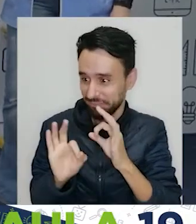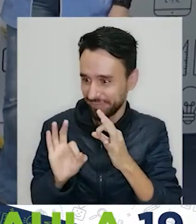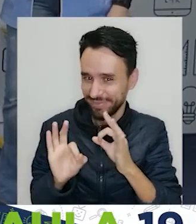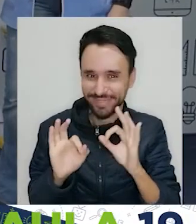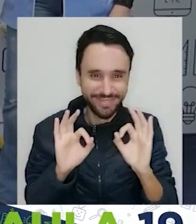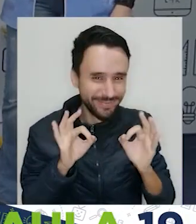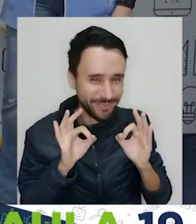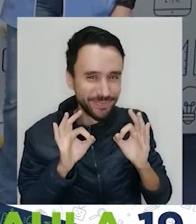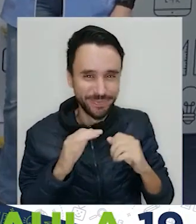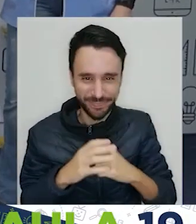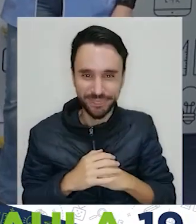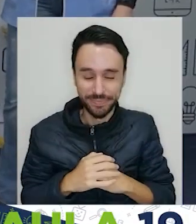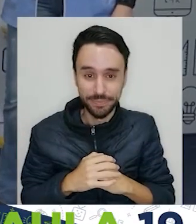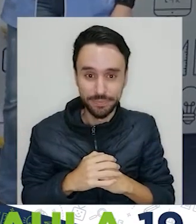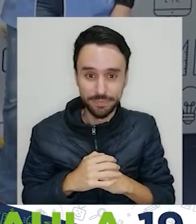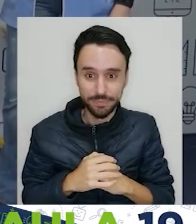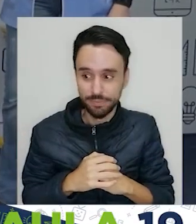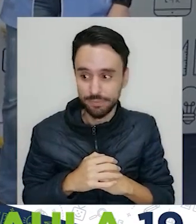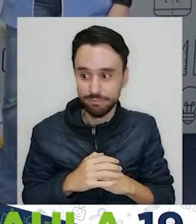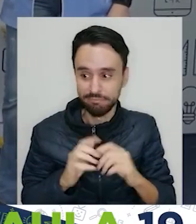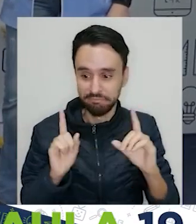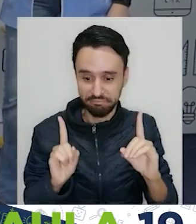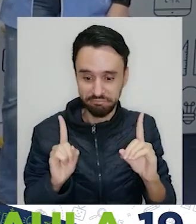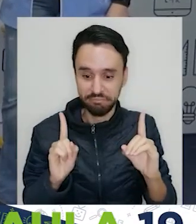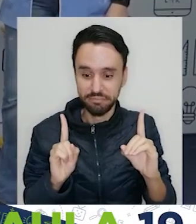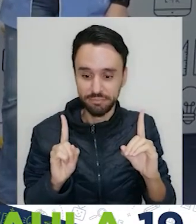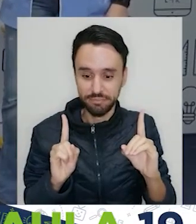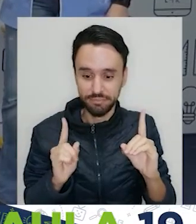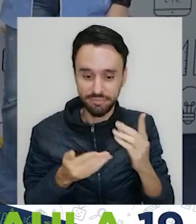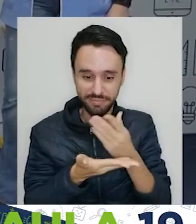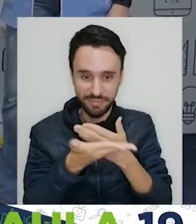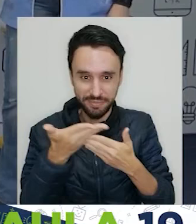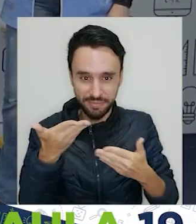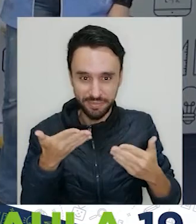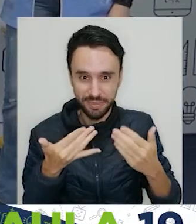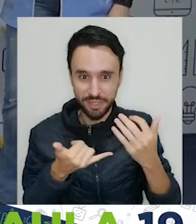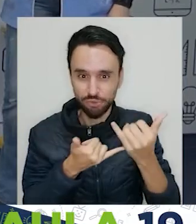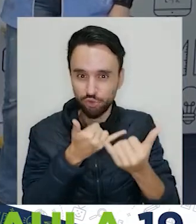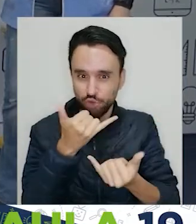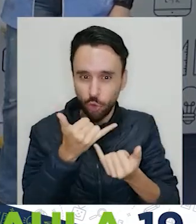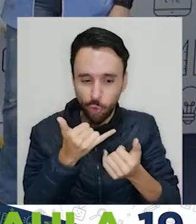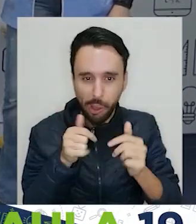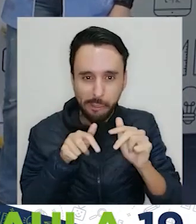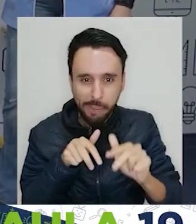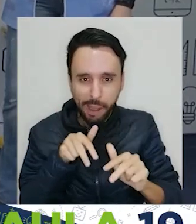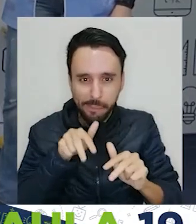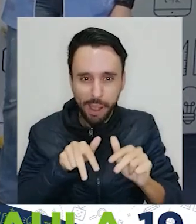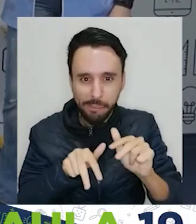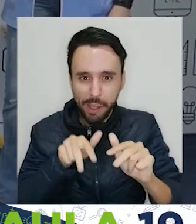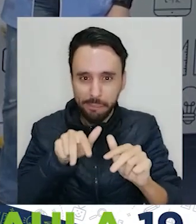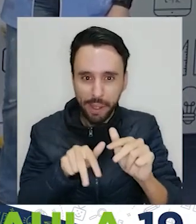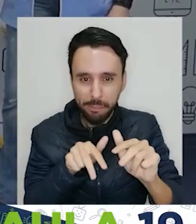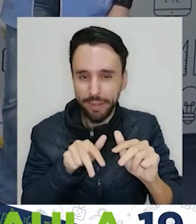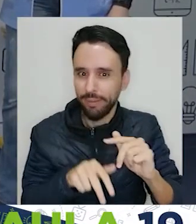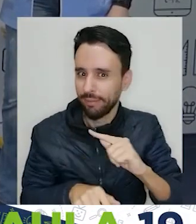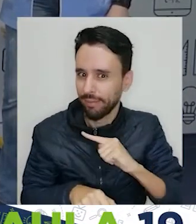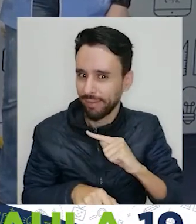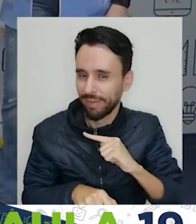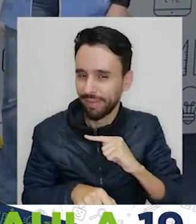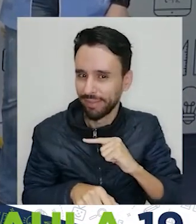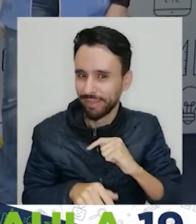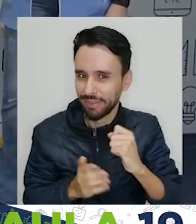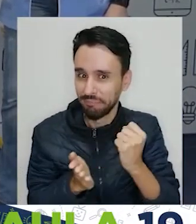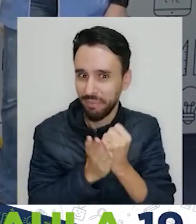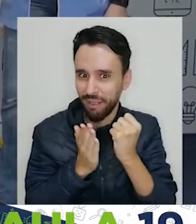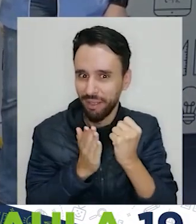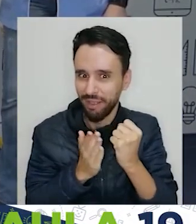certeza. E ele então diz que o nome do jogo é Jogo das Pegadas. A Ana disse, nossa,